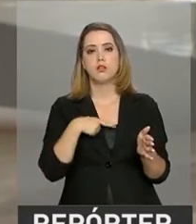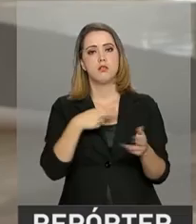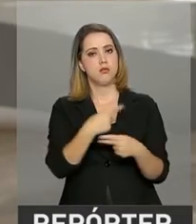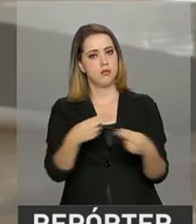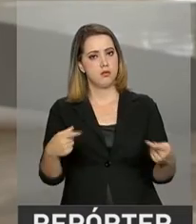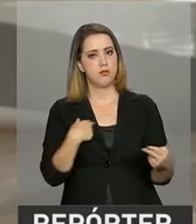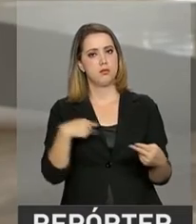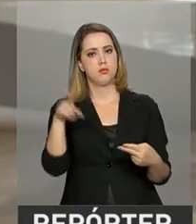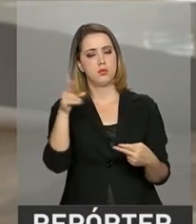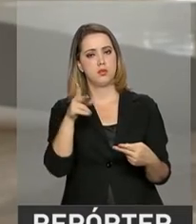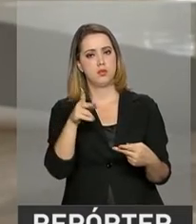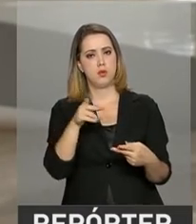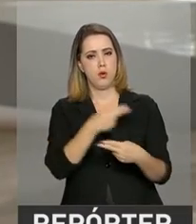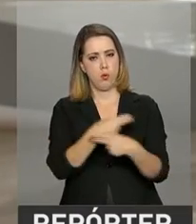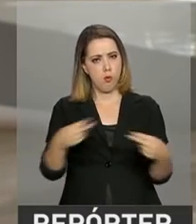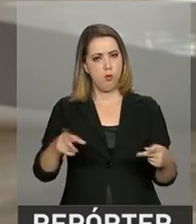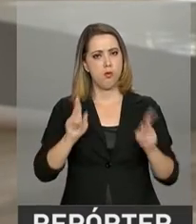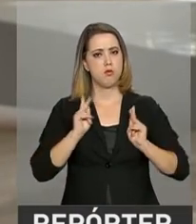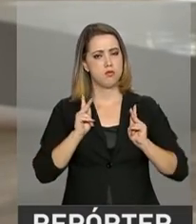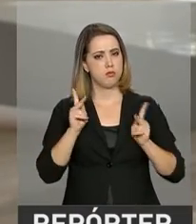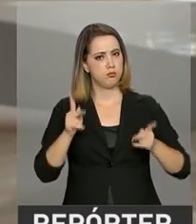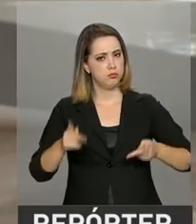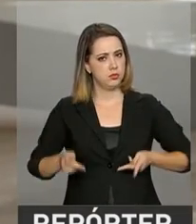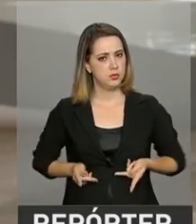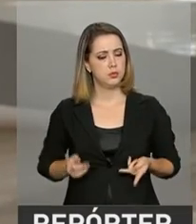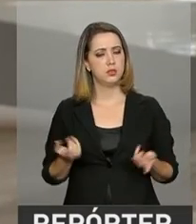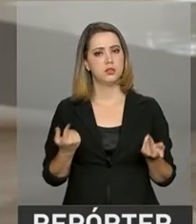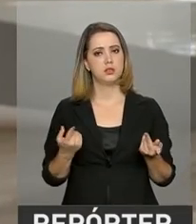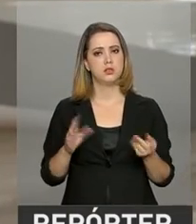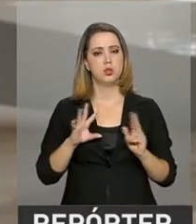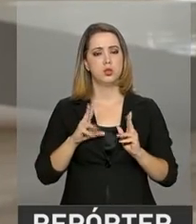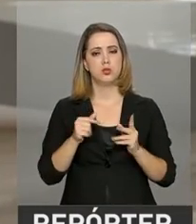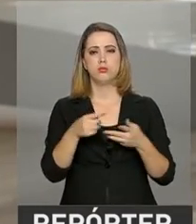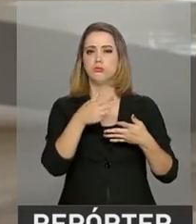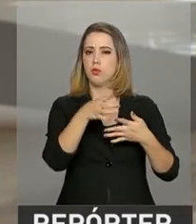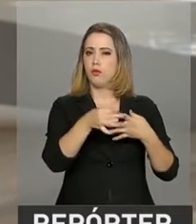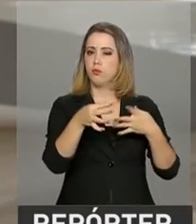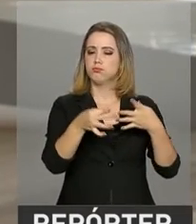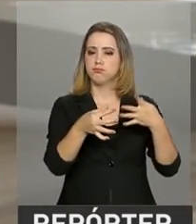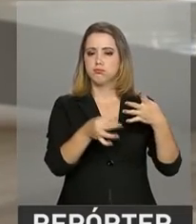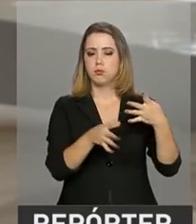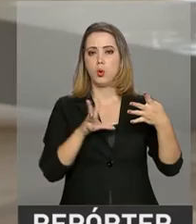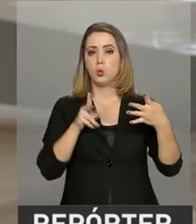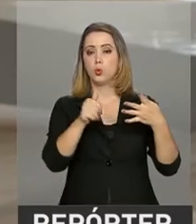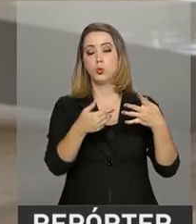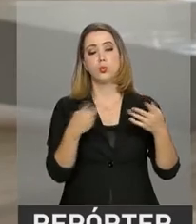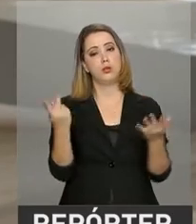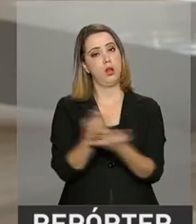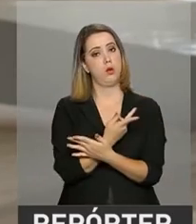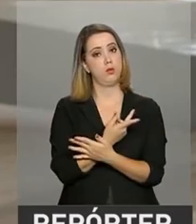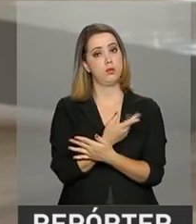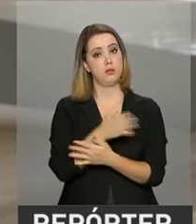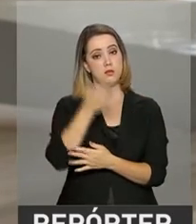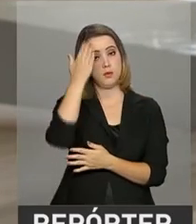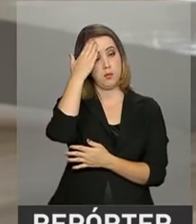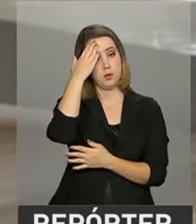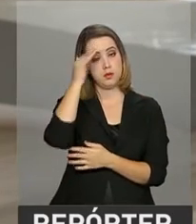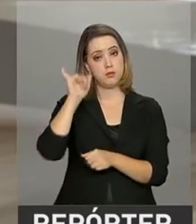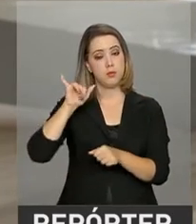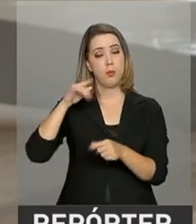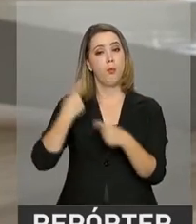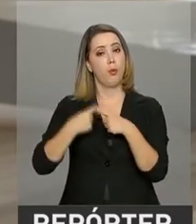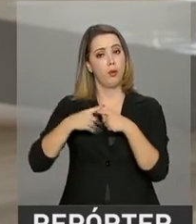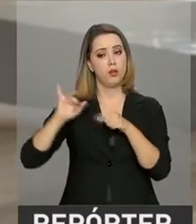humanos e operacionais que podem estar relacionados ligados à queda da aeronave o cenipa também